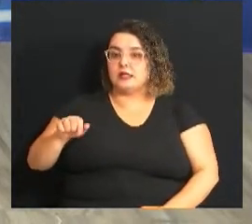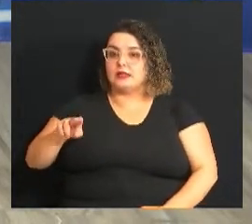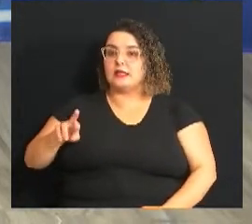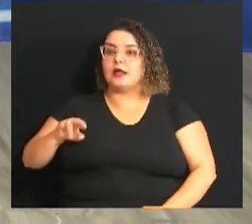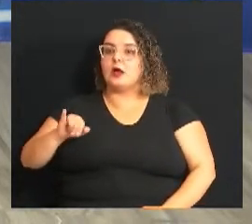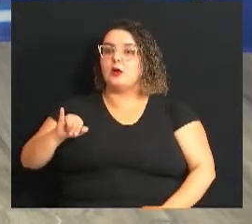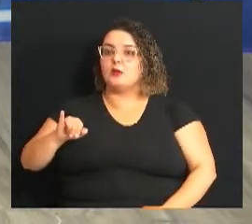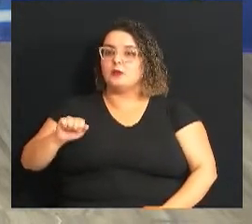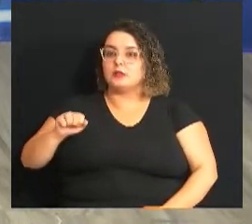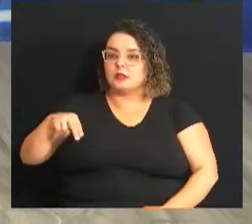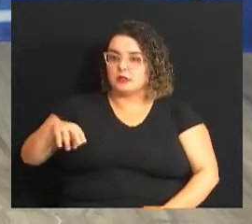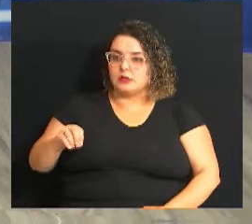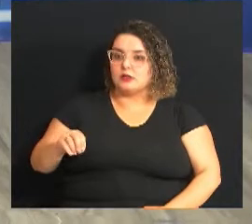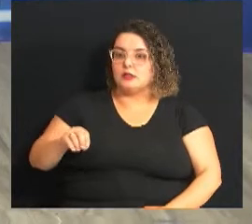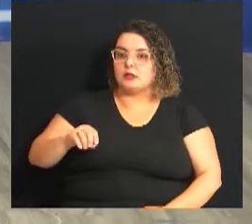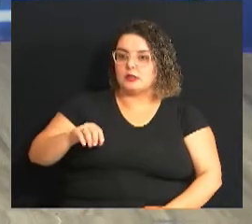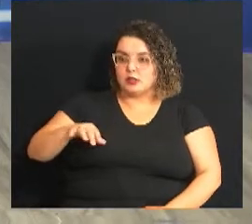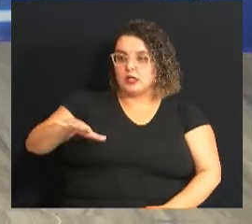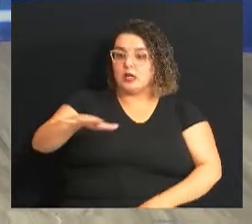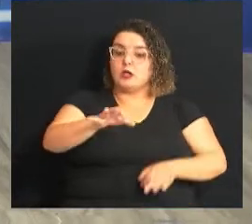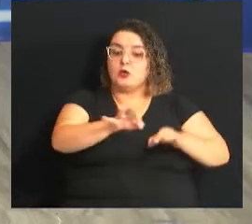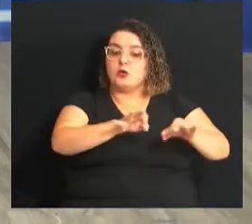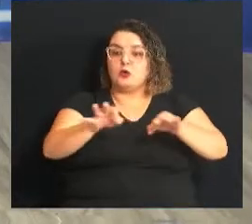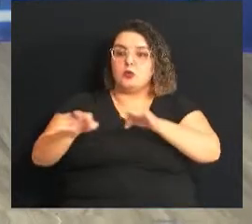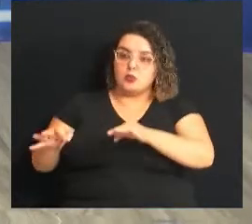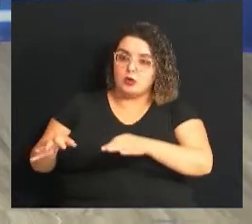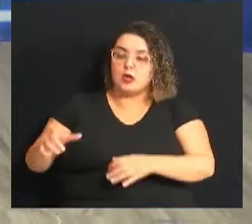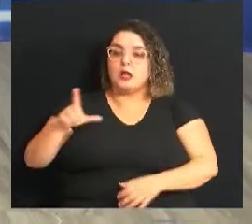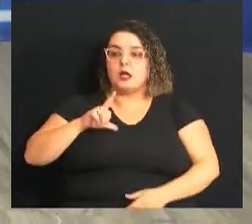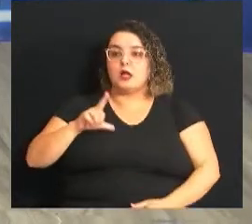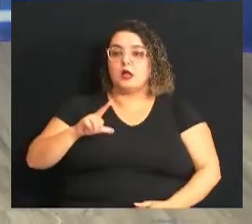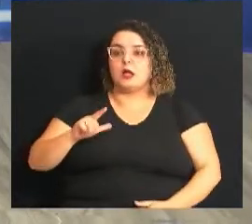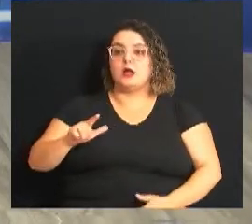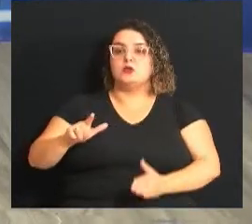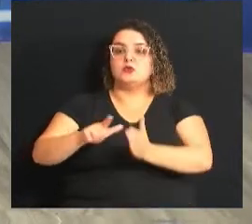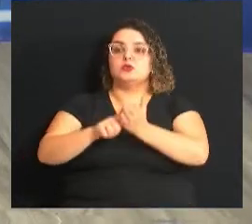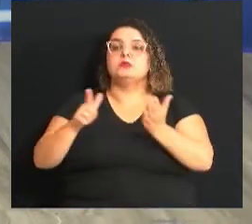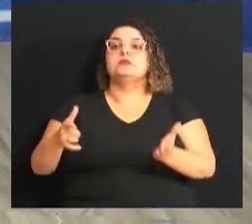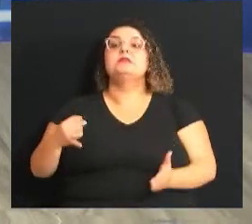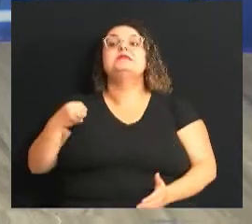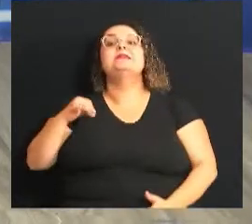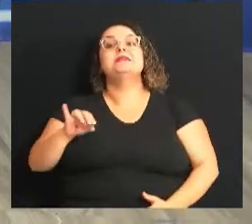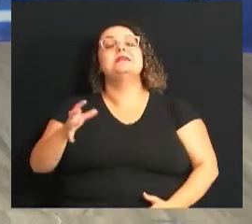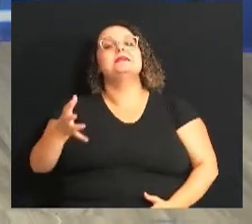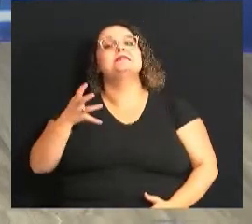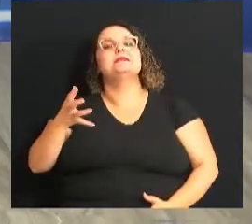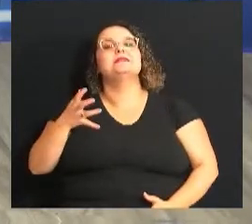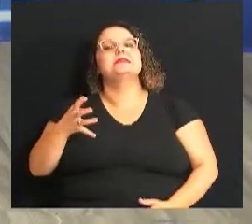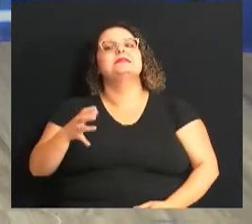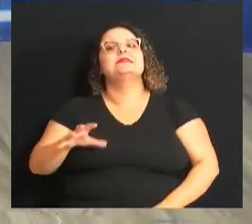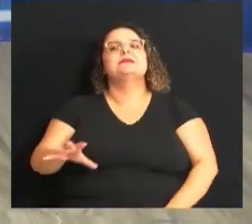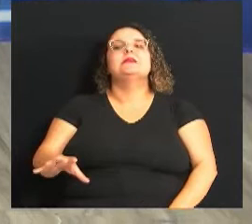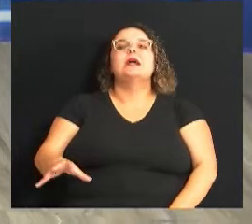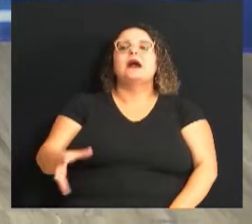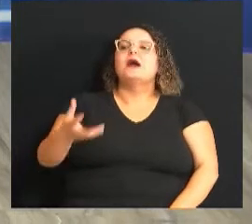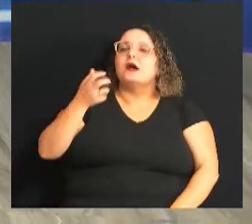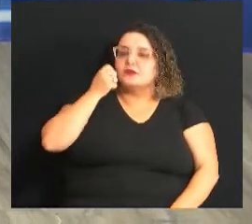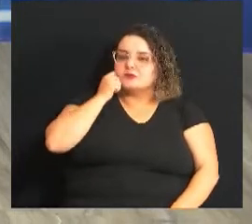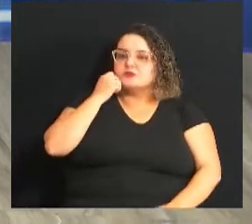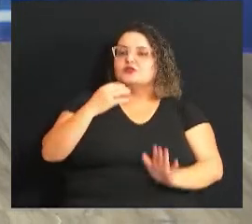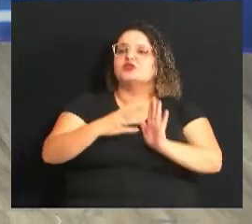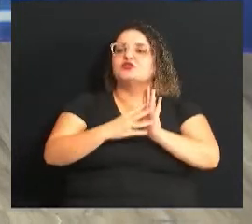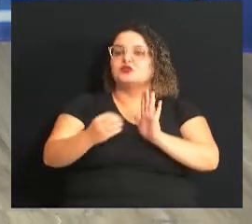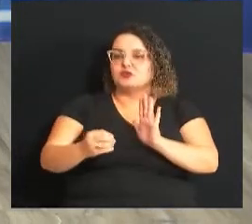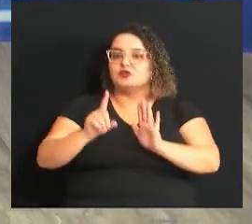neste exato momento, ele que comanda aqui o nosso telejornal, viu, Imaculada? Se ele quiser adotar este modelo a partir da